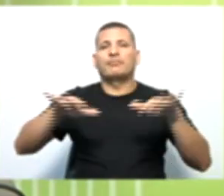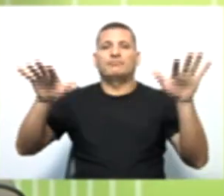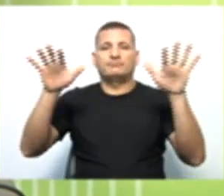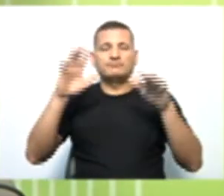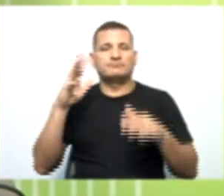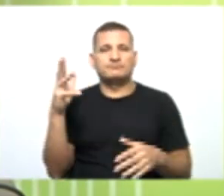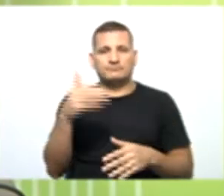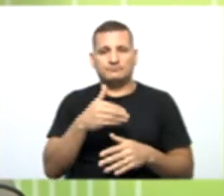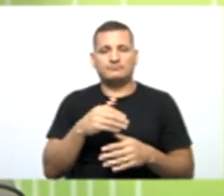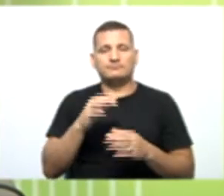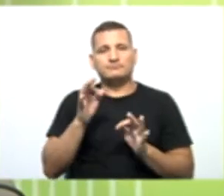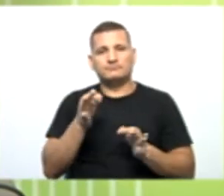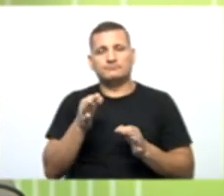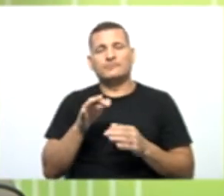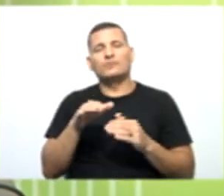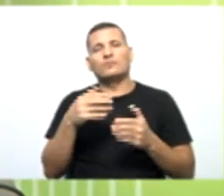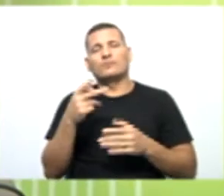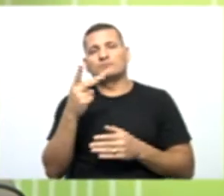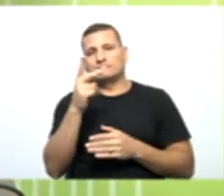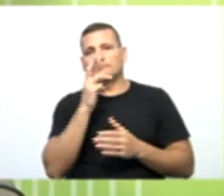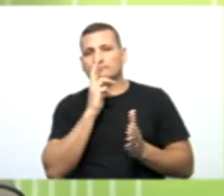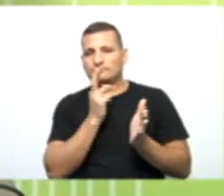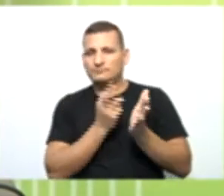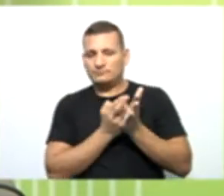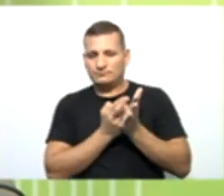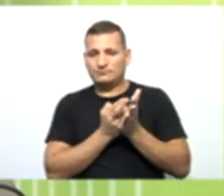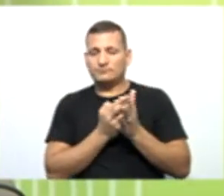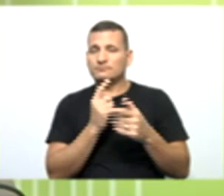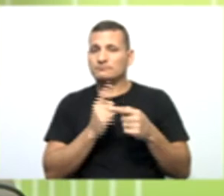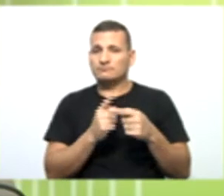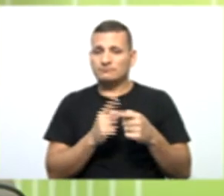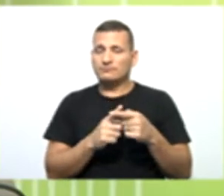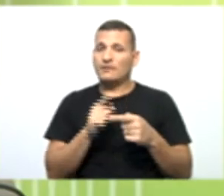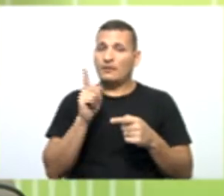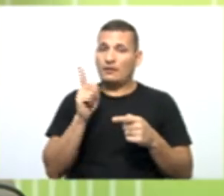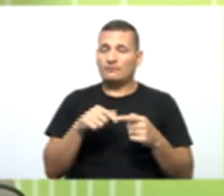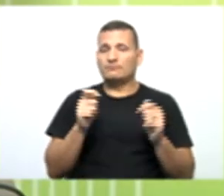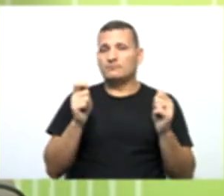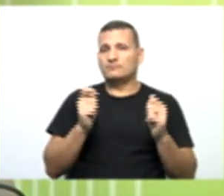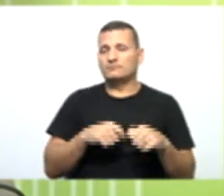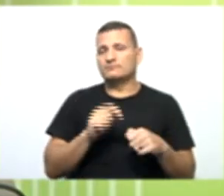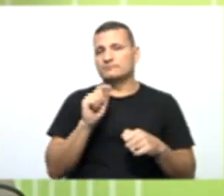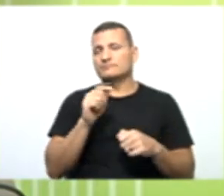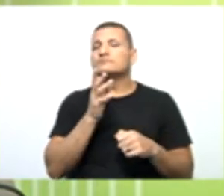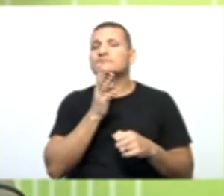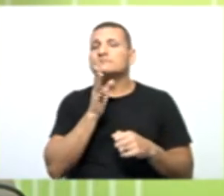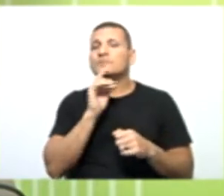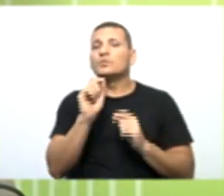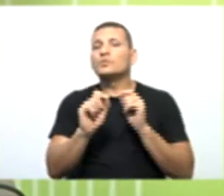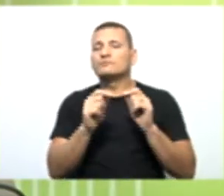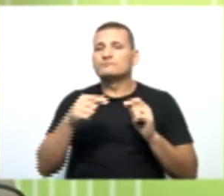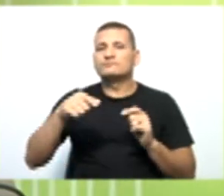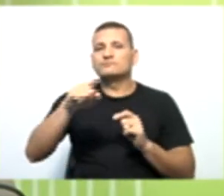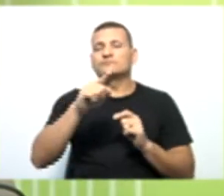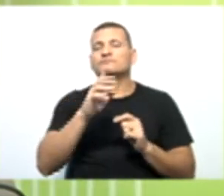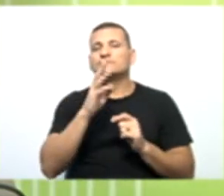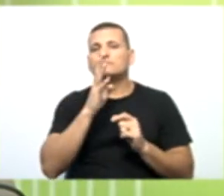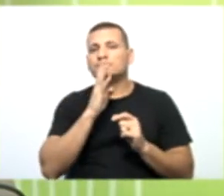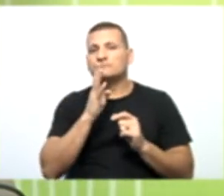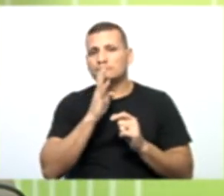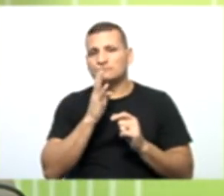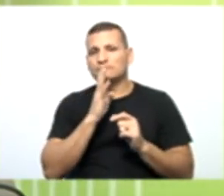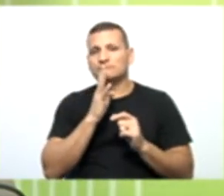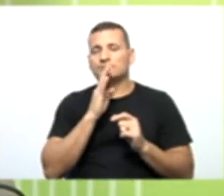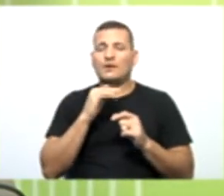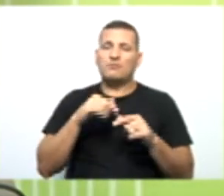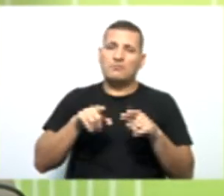Para explanar qual foi a ideia de todos. Porque é nessa possibilidade de a gente conhecer o que vocês conhecem, a gente também